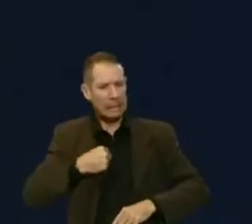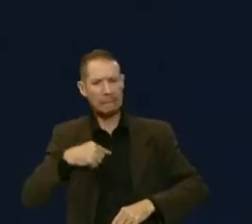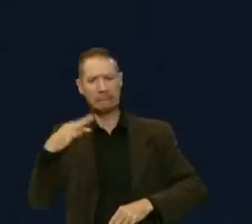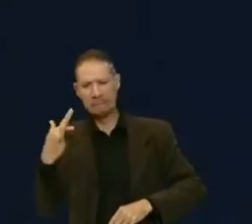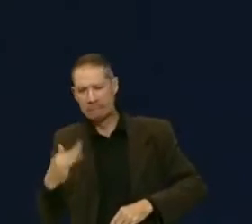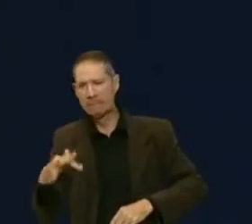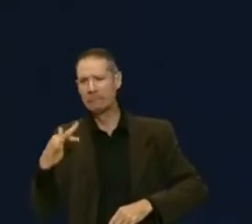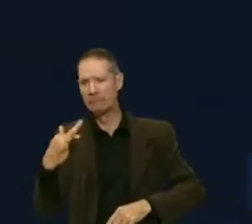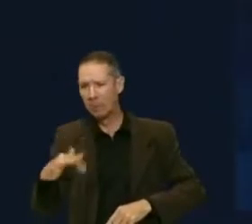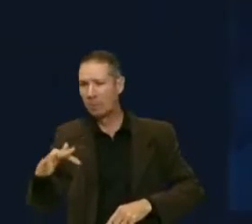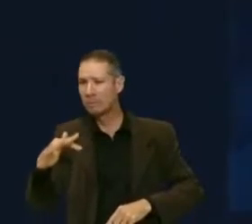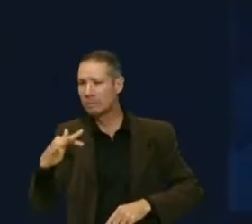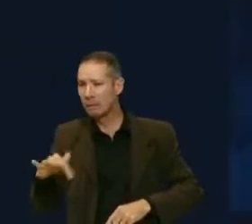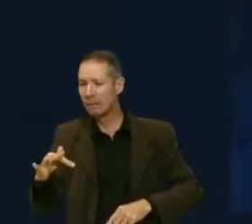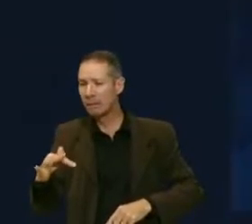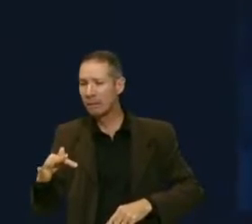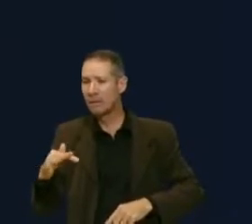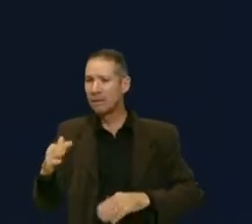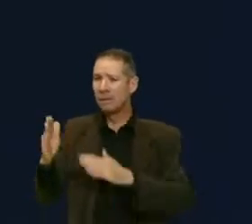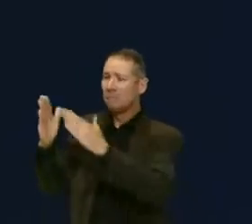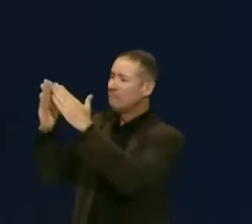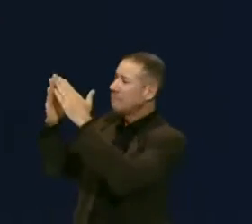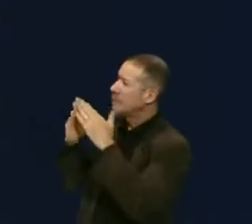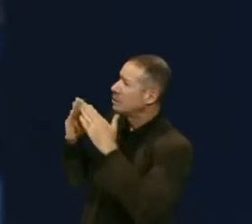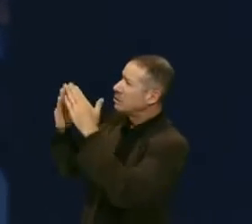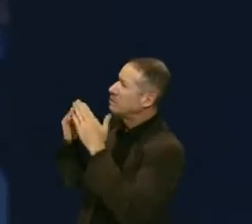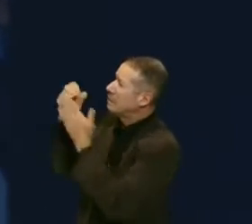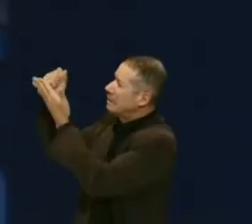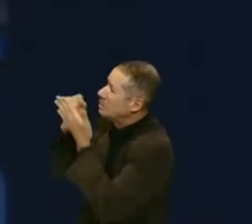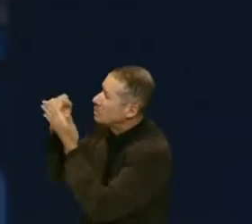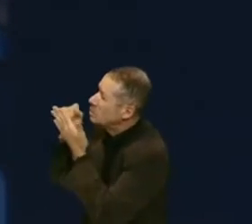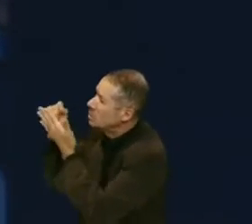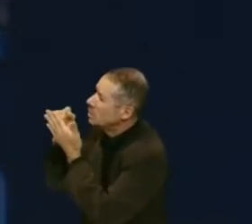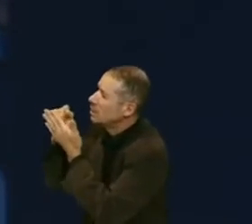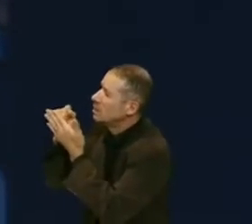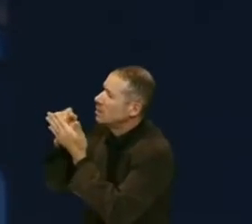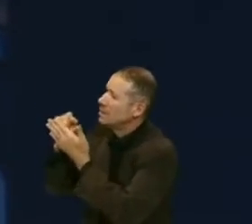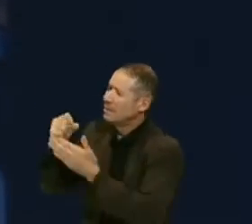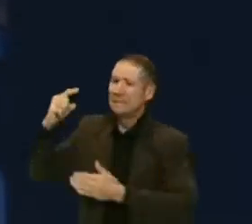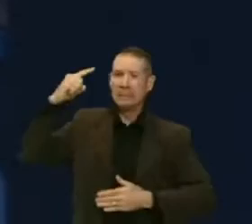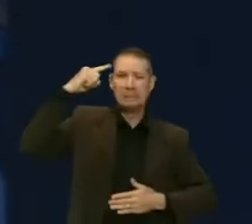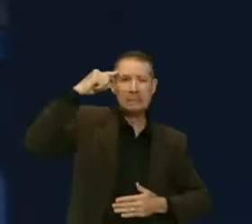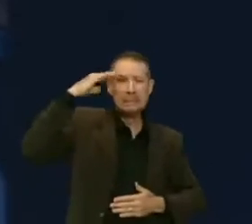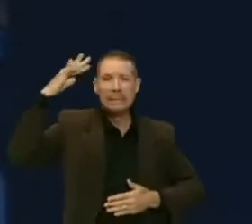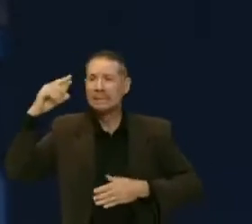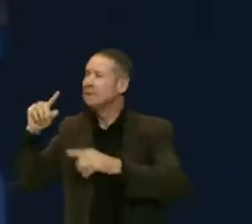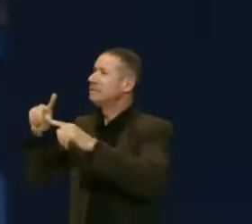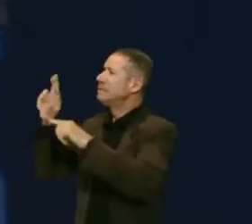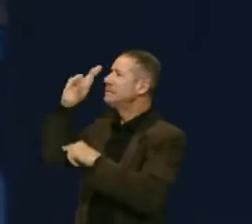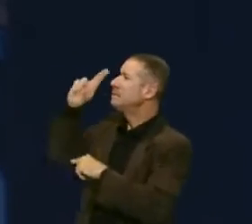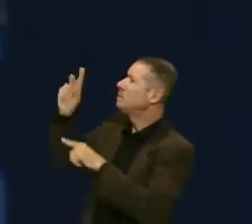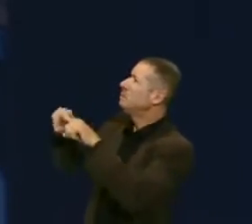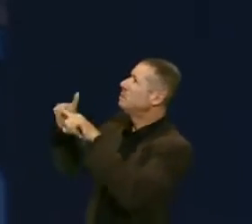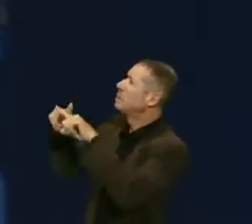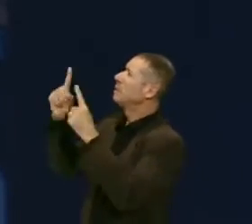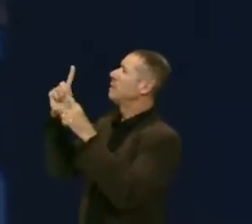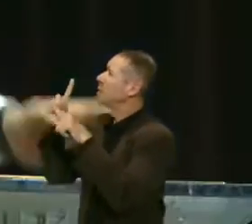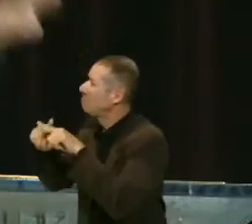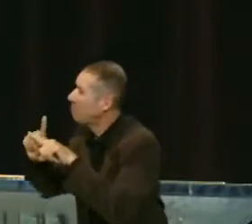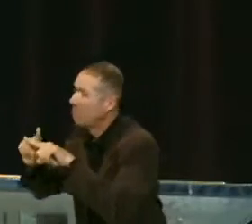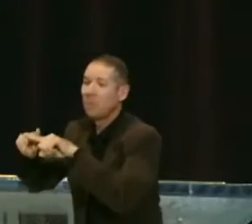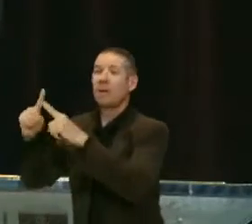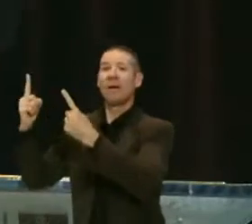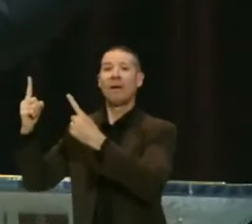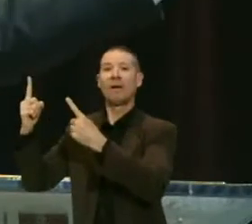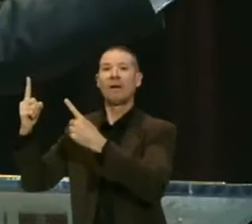estava pedindo a Deus socorro e perguntando: Senhor, por quê? Por quê?